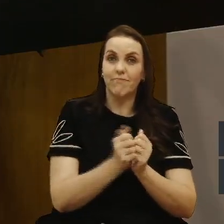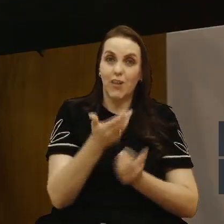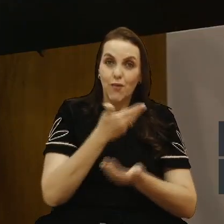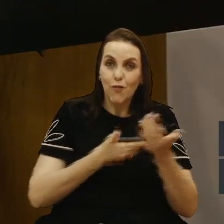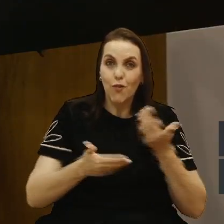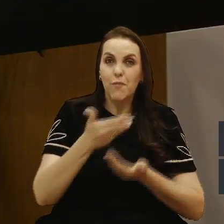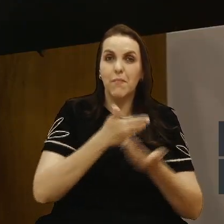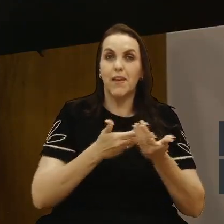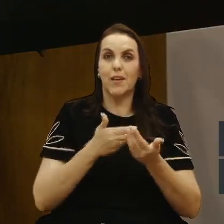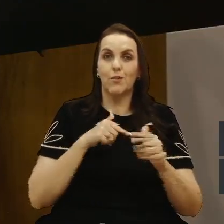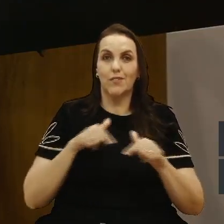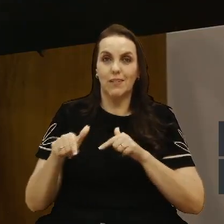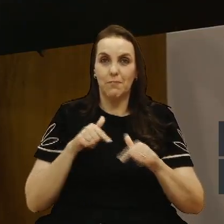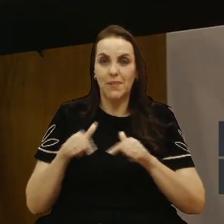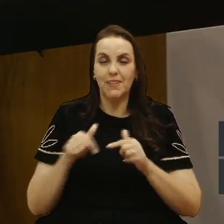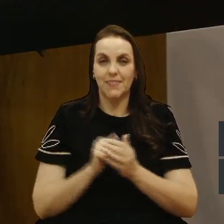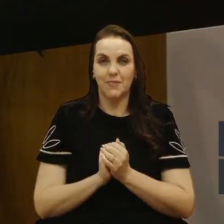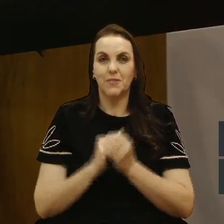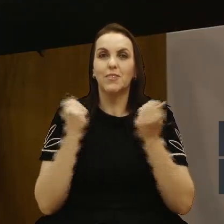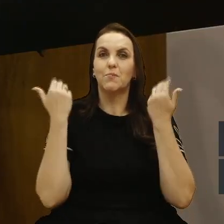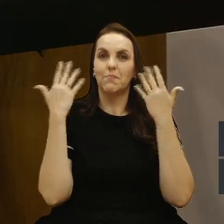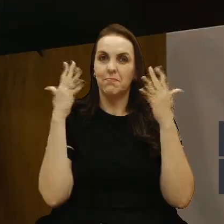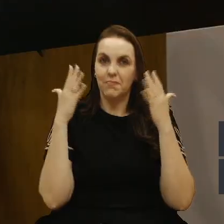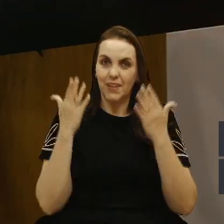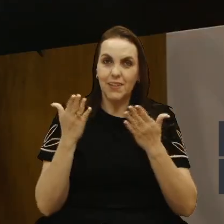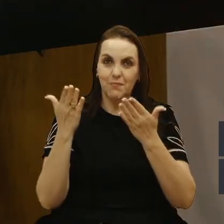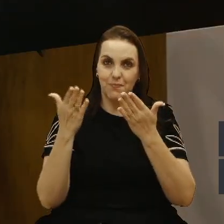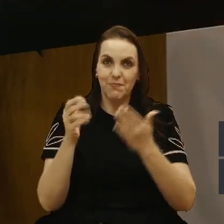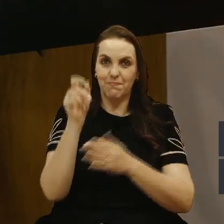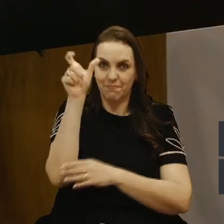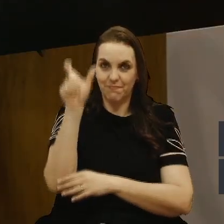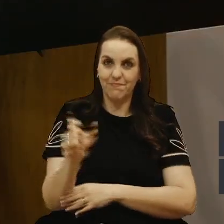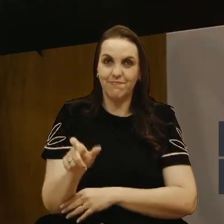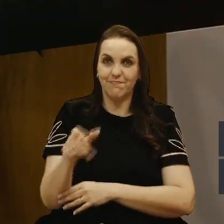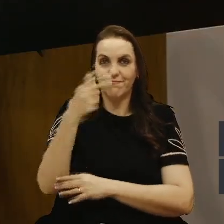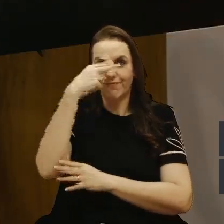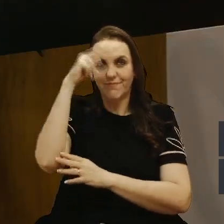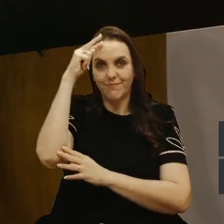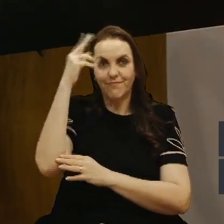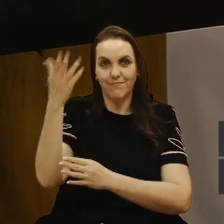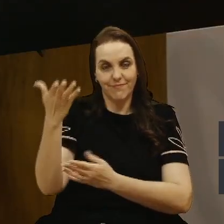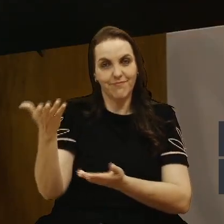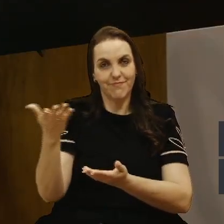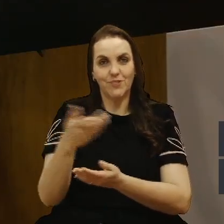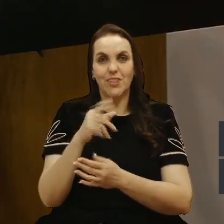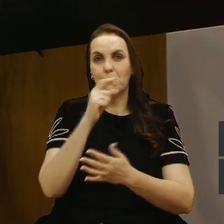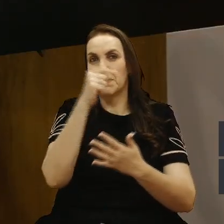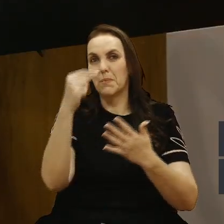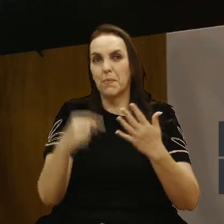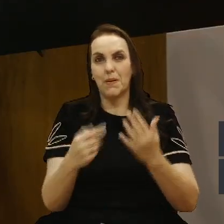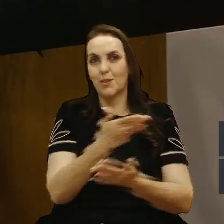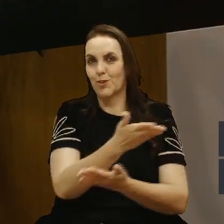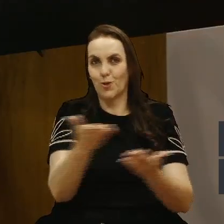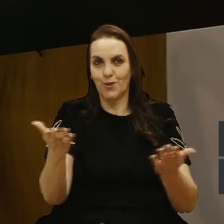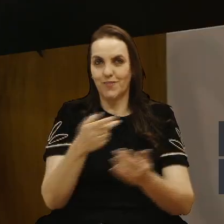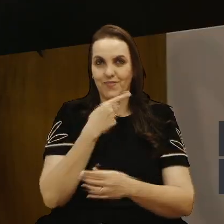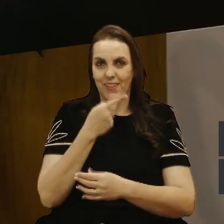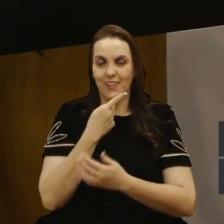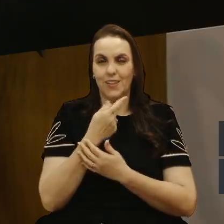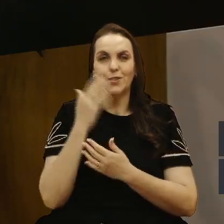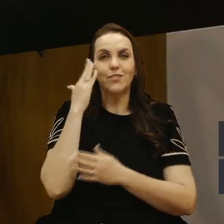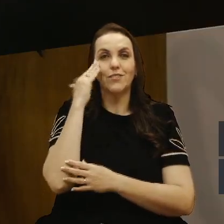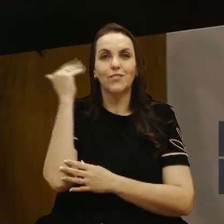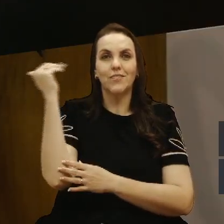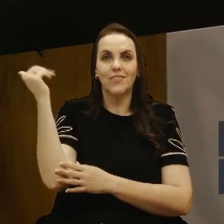trabalhando. Então quero dar os parabéns para essa pessoa que o senhor é, né, que já foi citado por muitos aqui. Quero lhe desejar